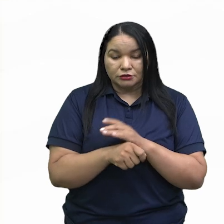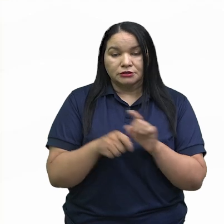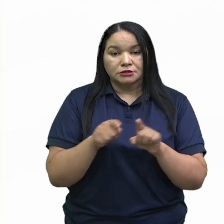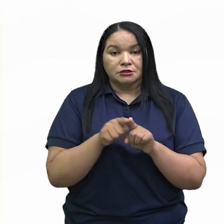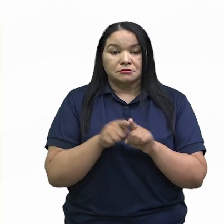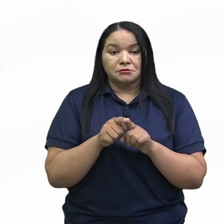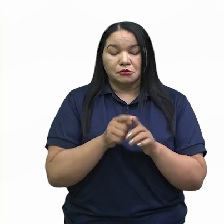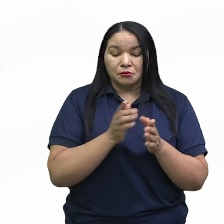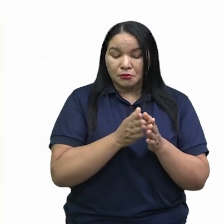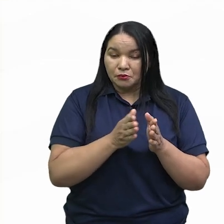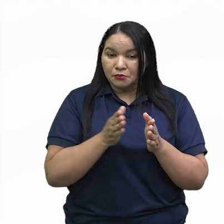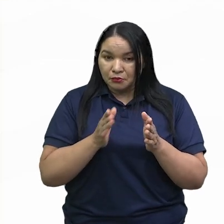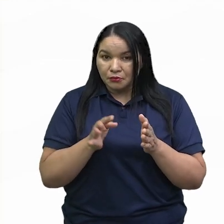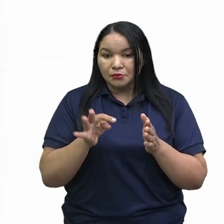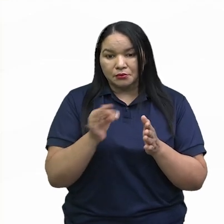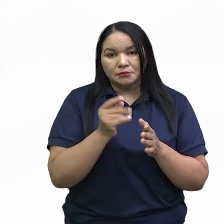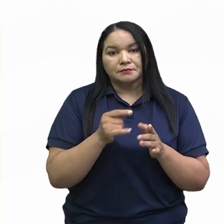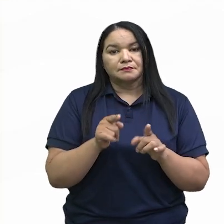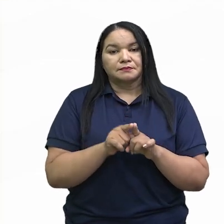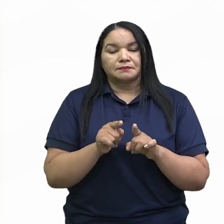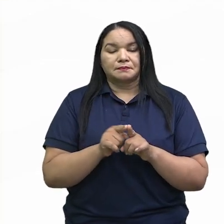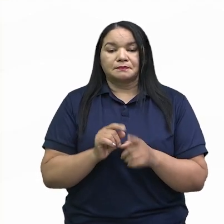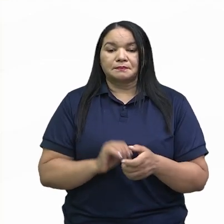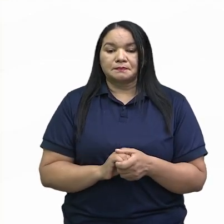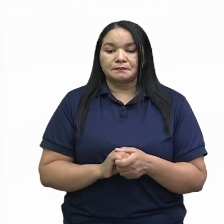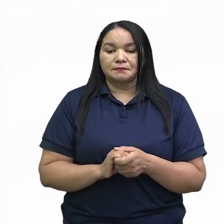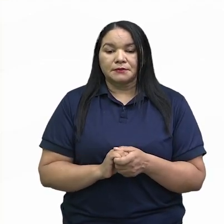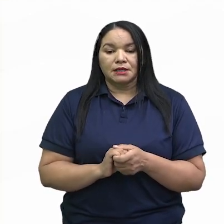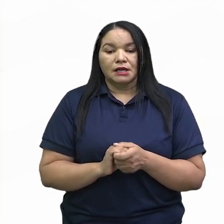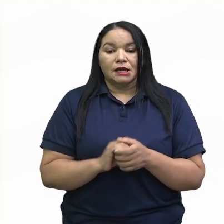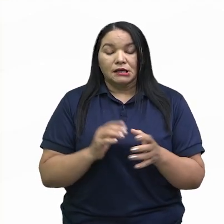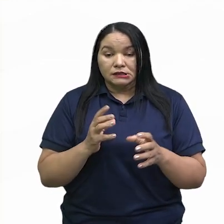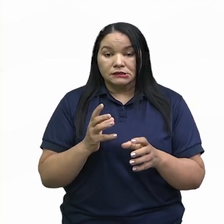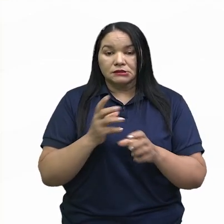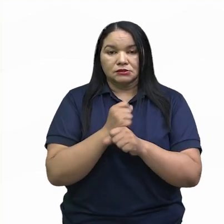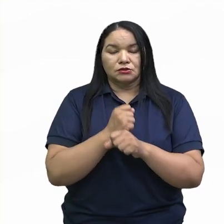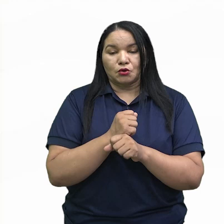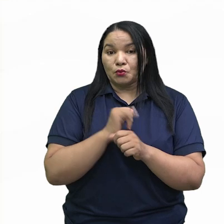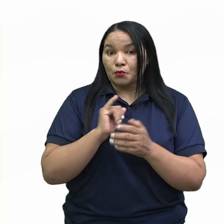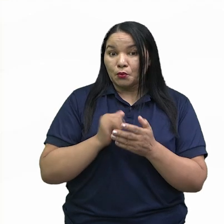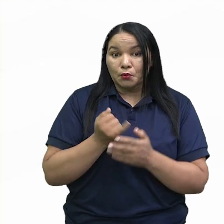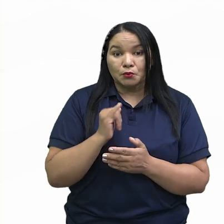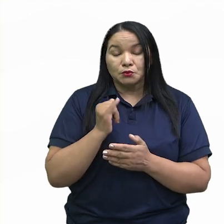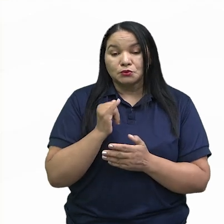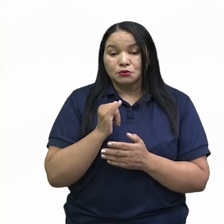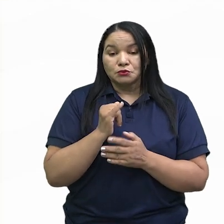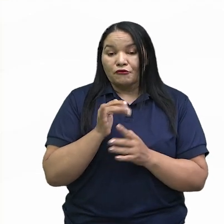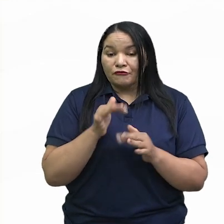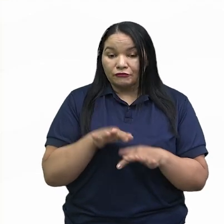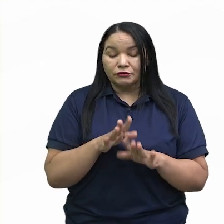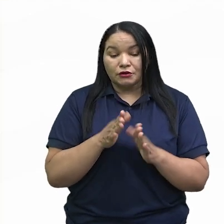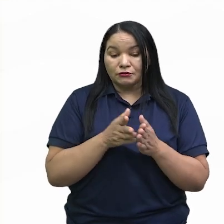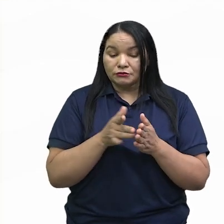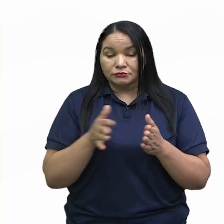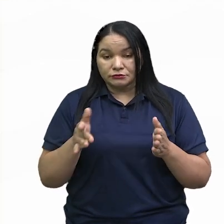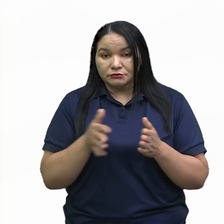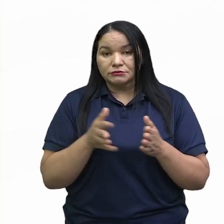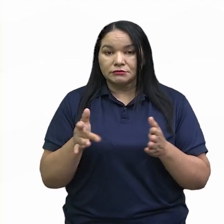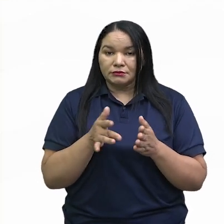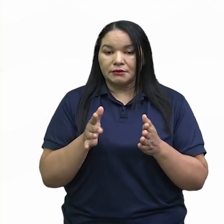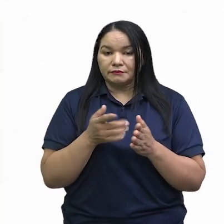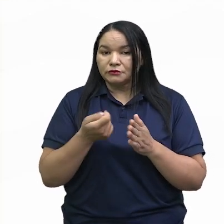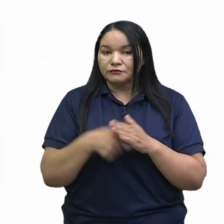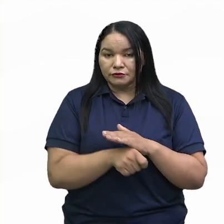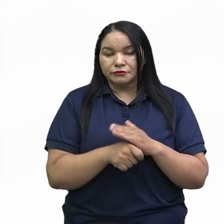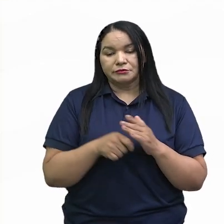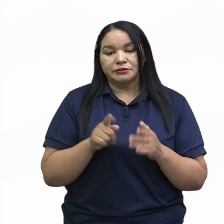capital detalhado na questão, no exemplo, certo? Somado com os juros ao final desse tempo de transação.